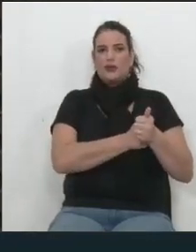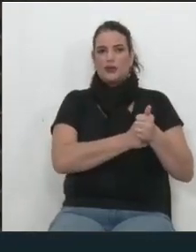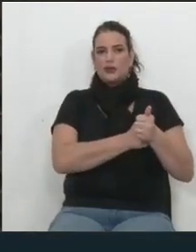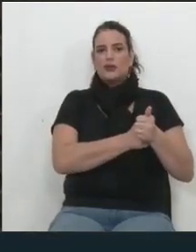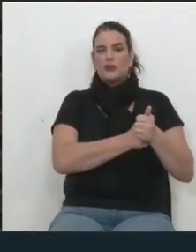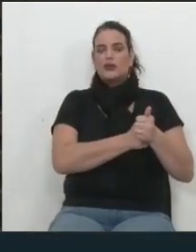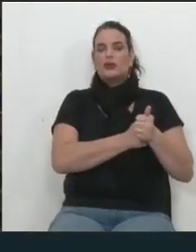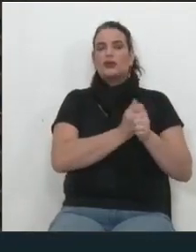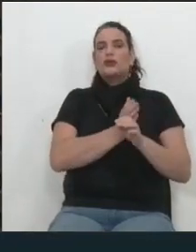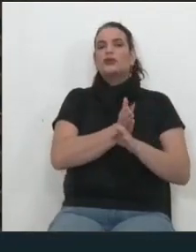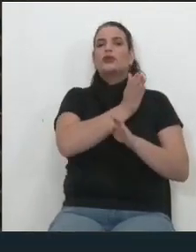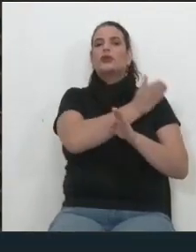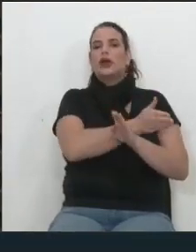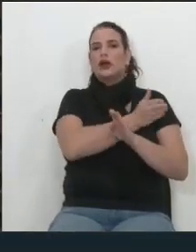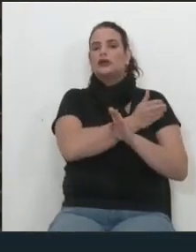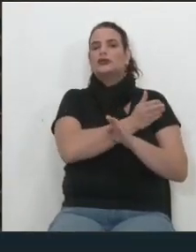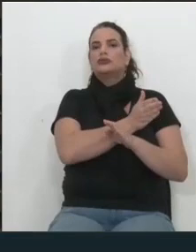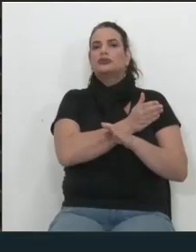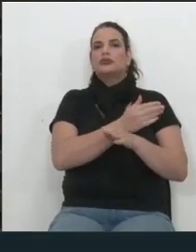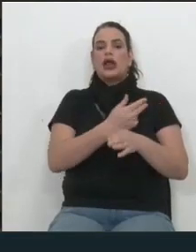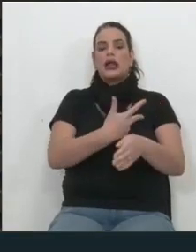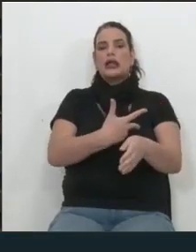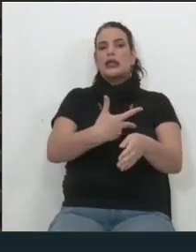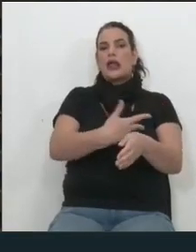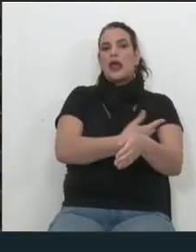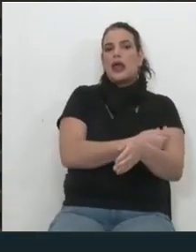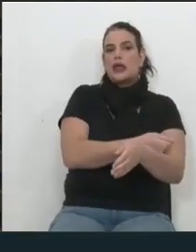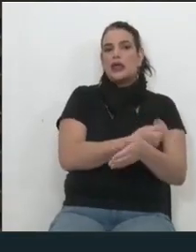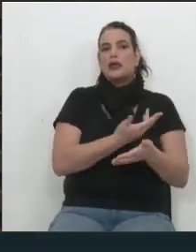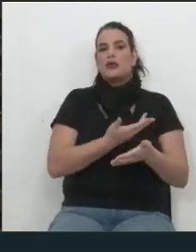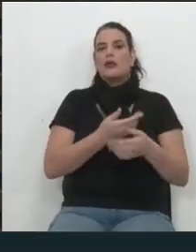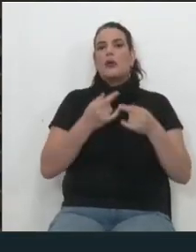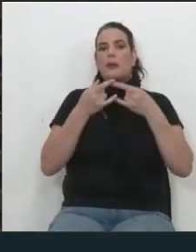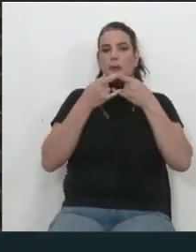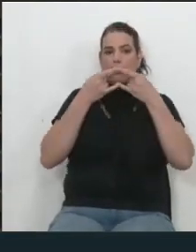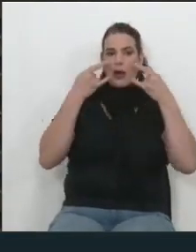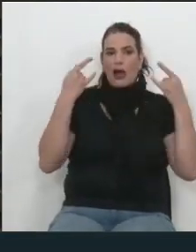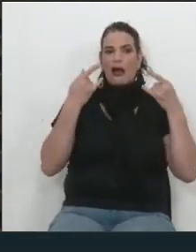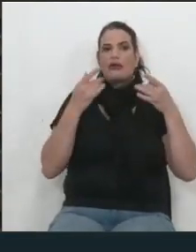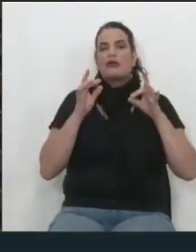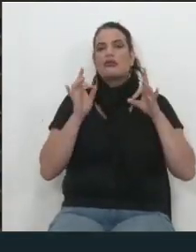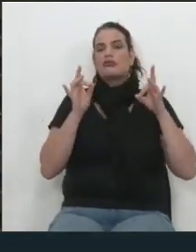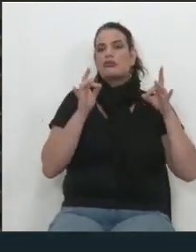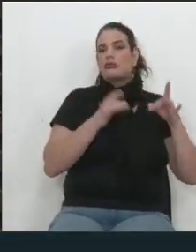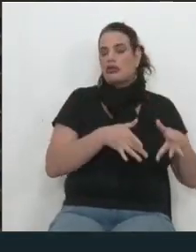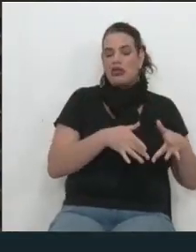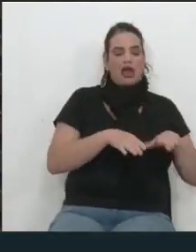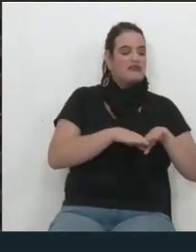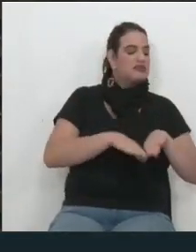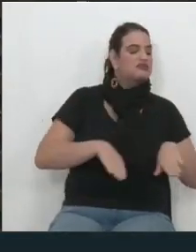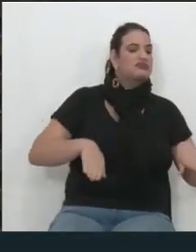lado, seringas, máscaras descartáveis no chão.